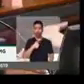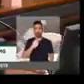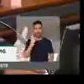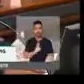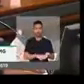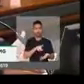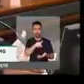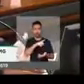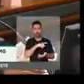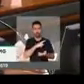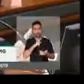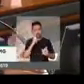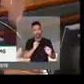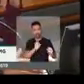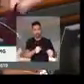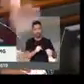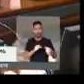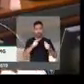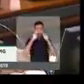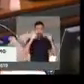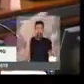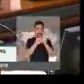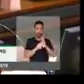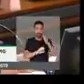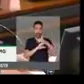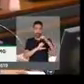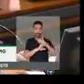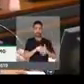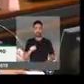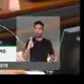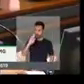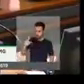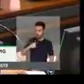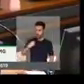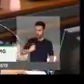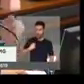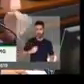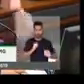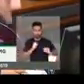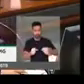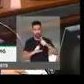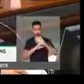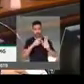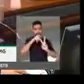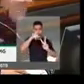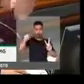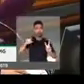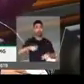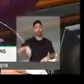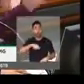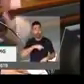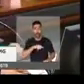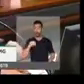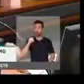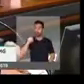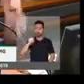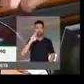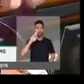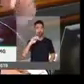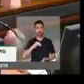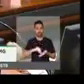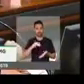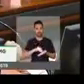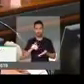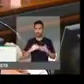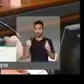admitir que está defendendo os interesses da empresa pois bem presencial está aqui defendendo os interesses da vale eu quero dizer que nós o senhor e o secretário